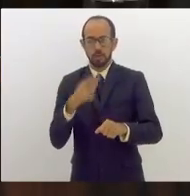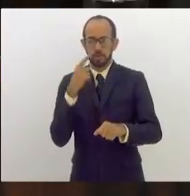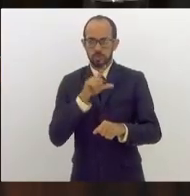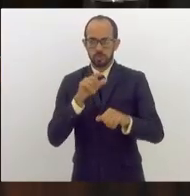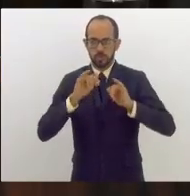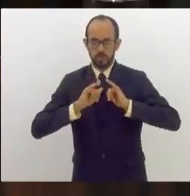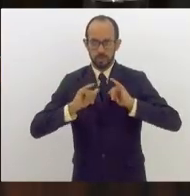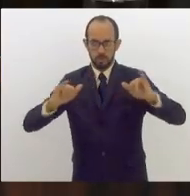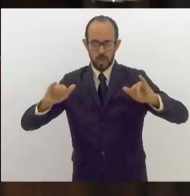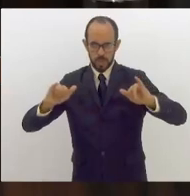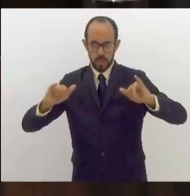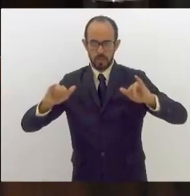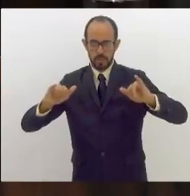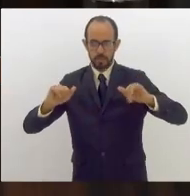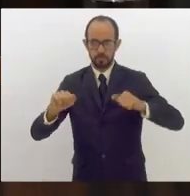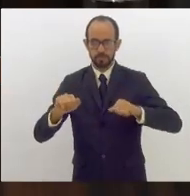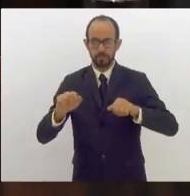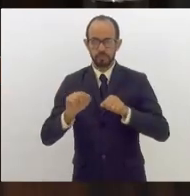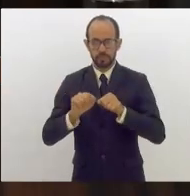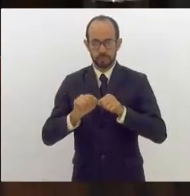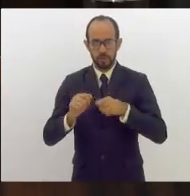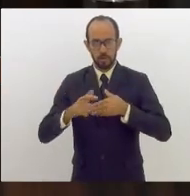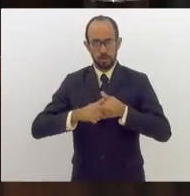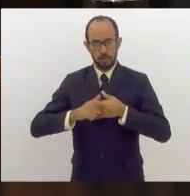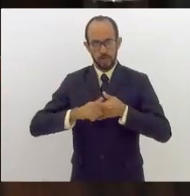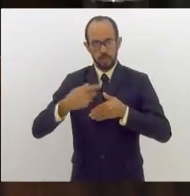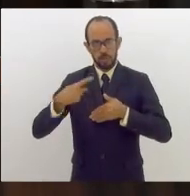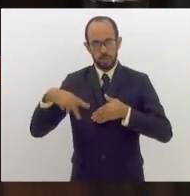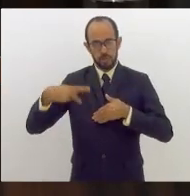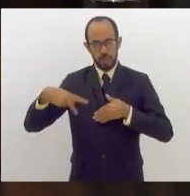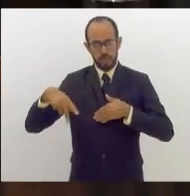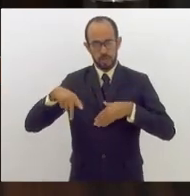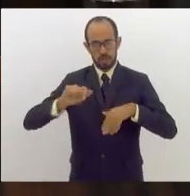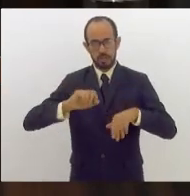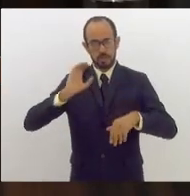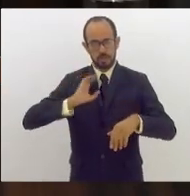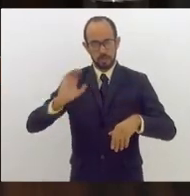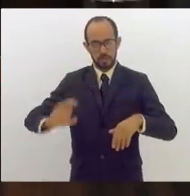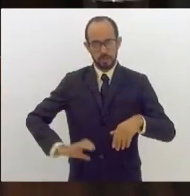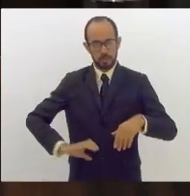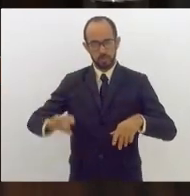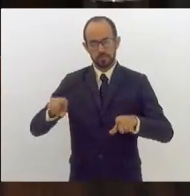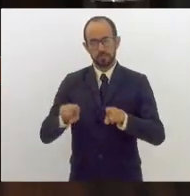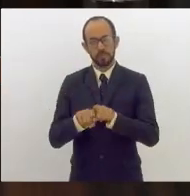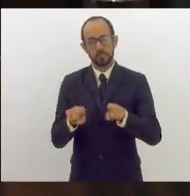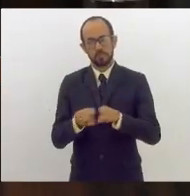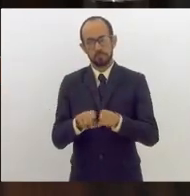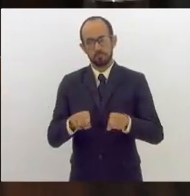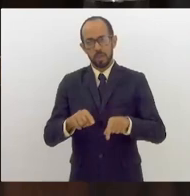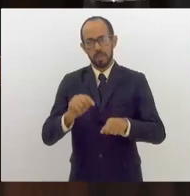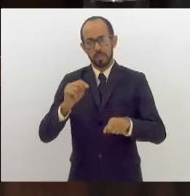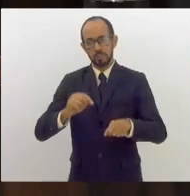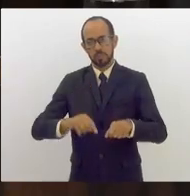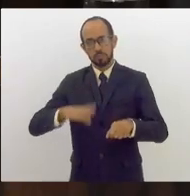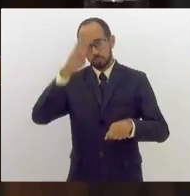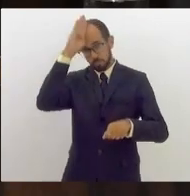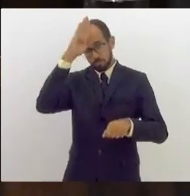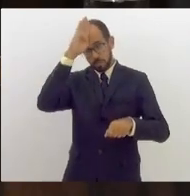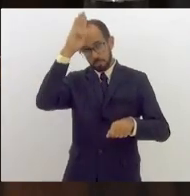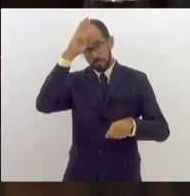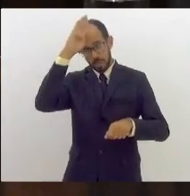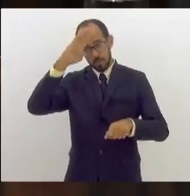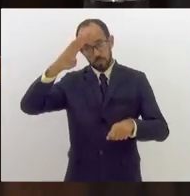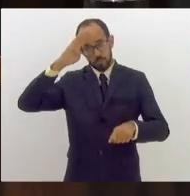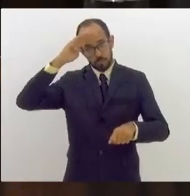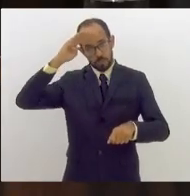um alerta fazendo ali o seu papel né de cidadão e de oficial do que a gente chama de cinturão